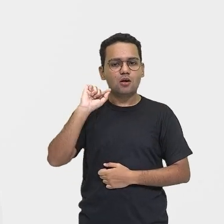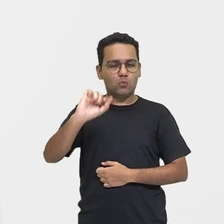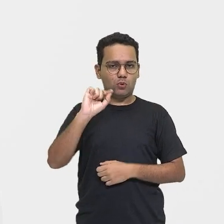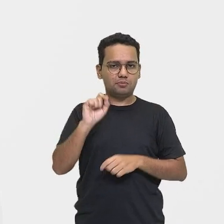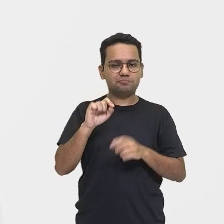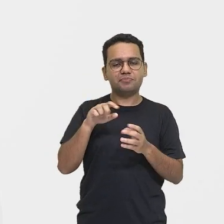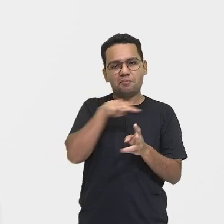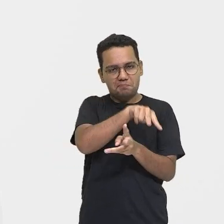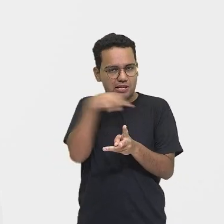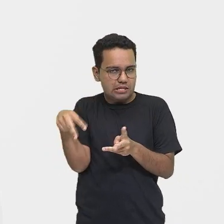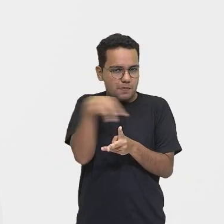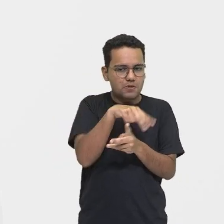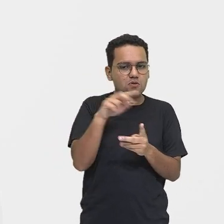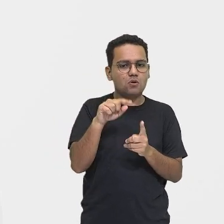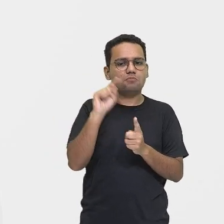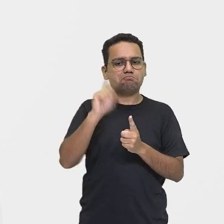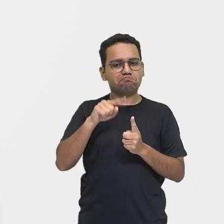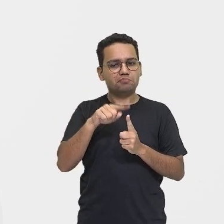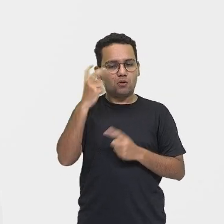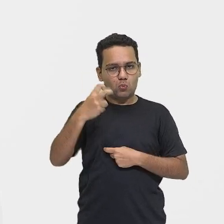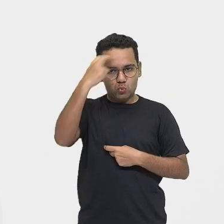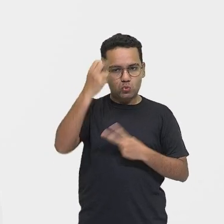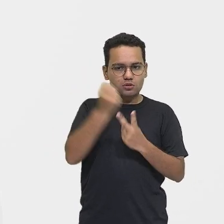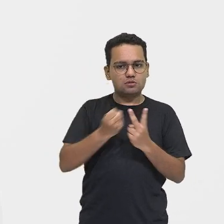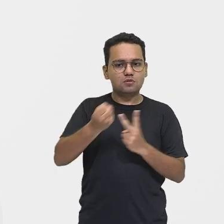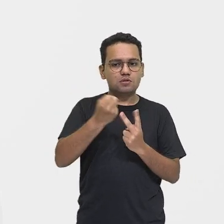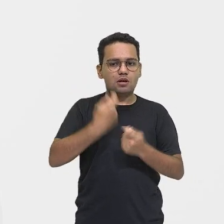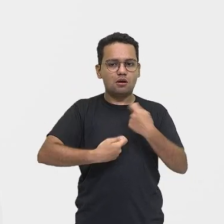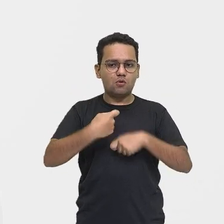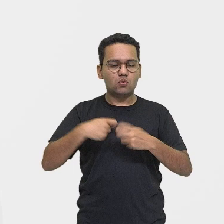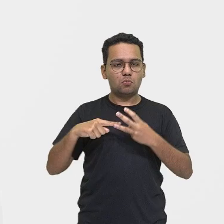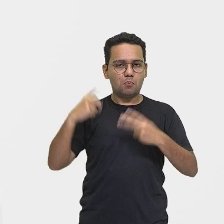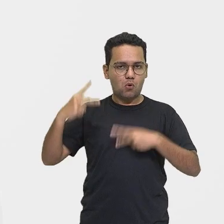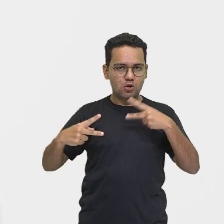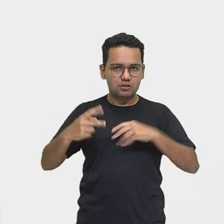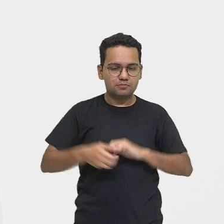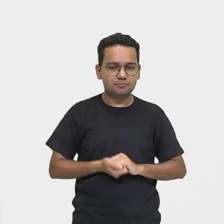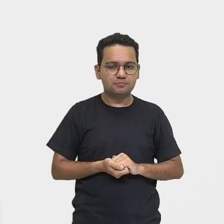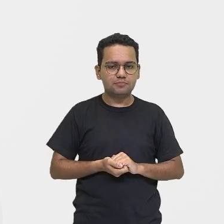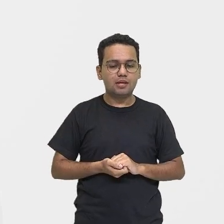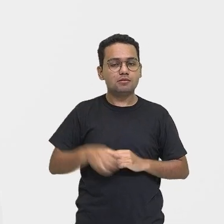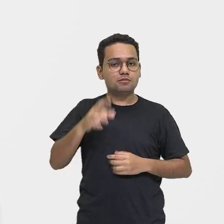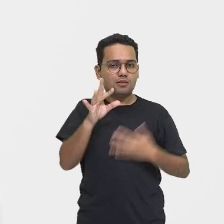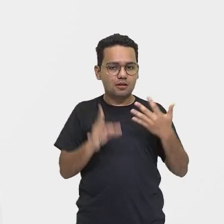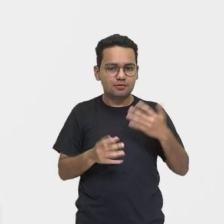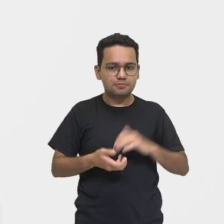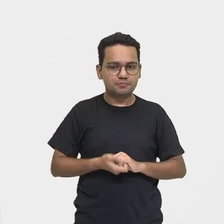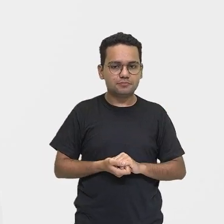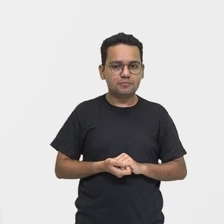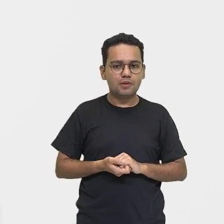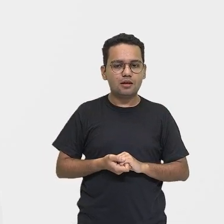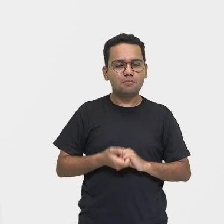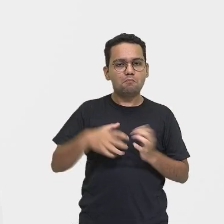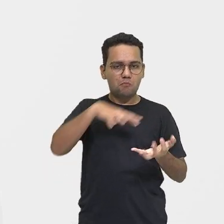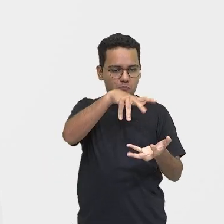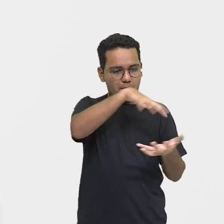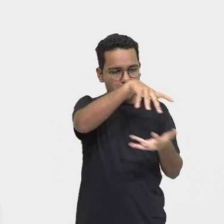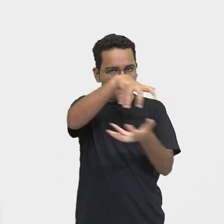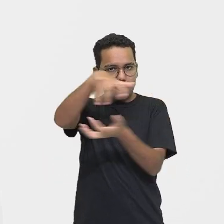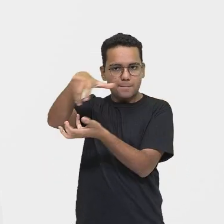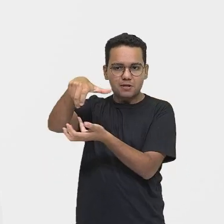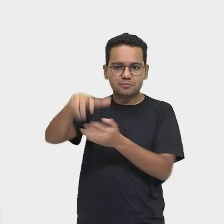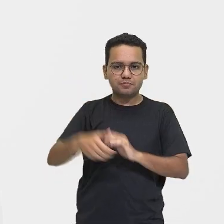aspectos culturais, sociais, econômicos e políticos. E o detalhamento, movimento